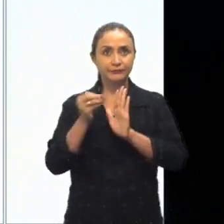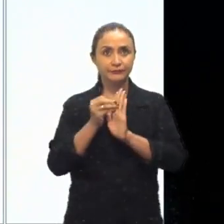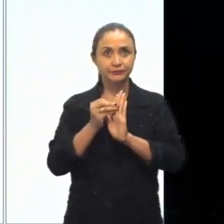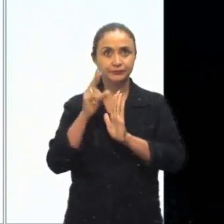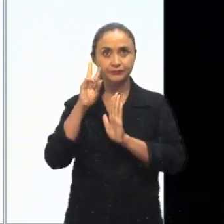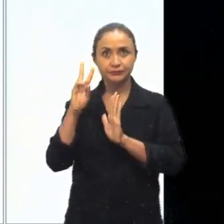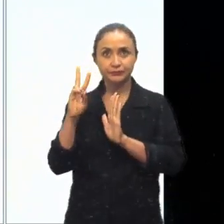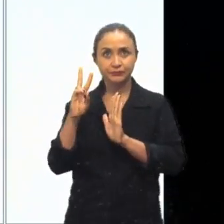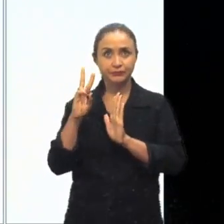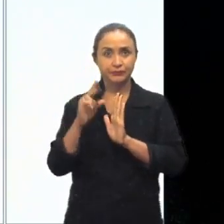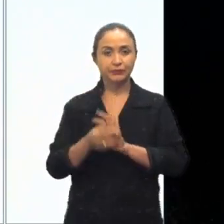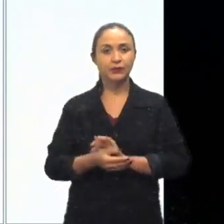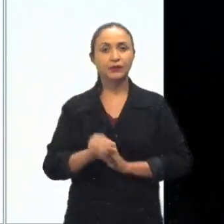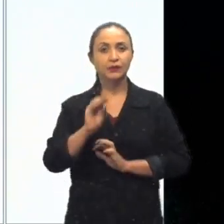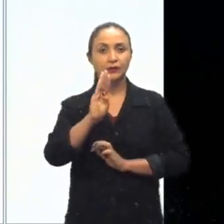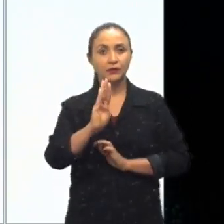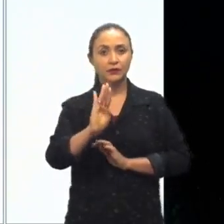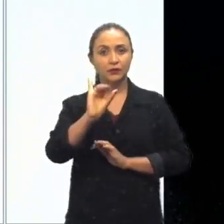Digite a sequência binária.